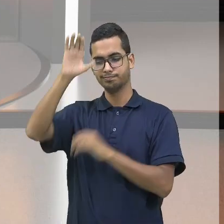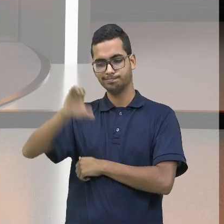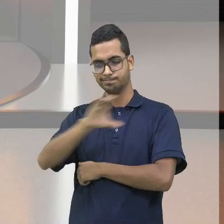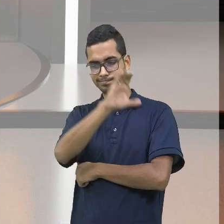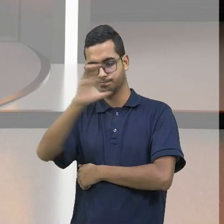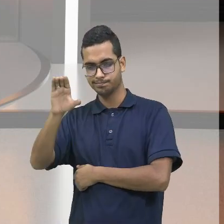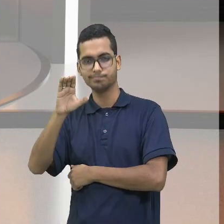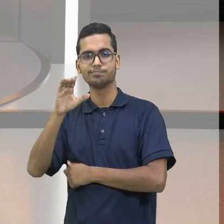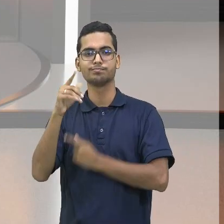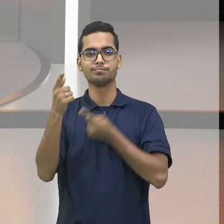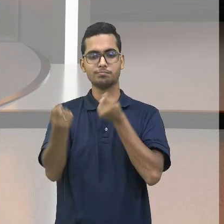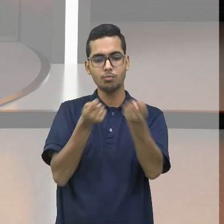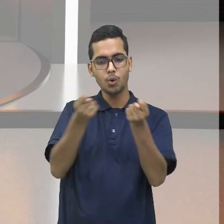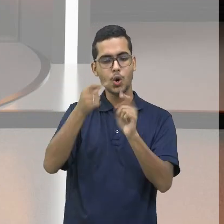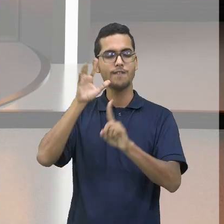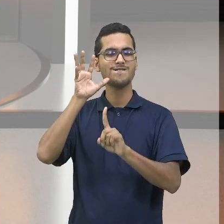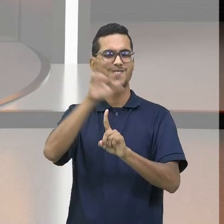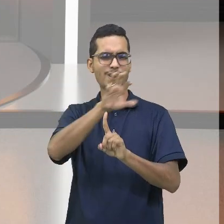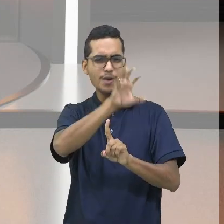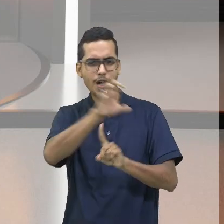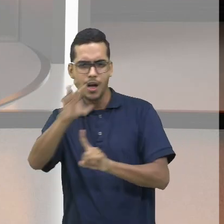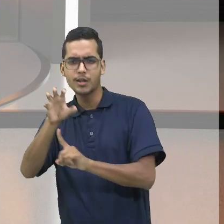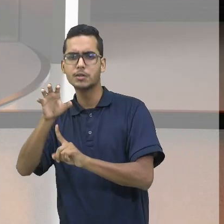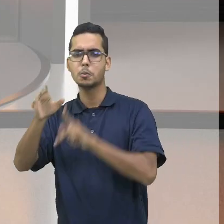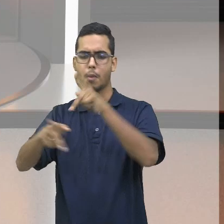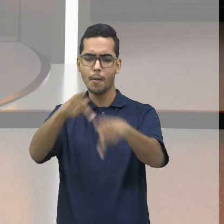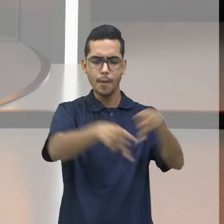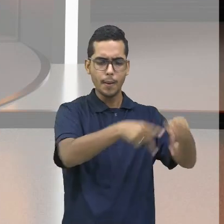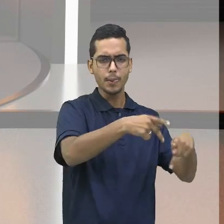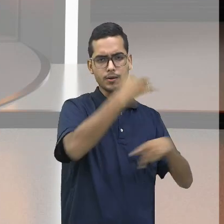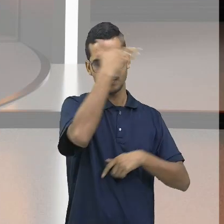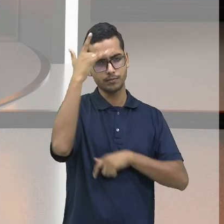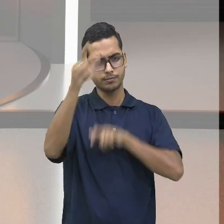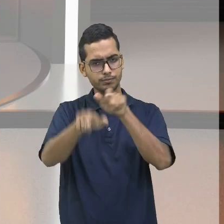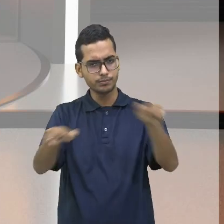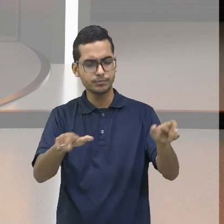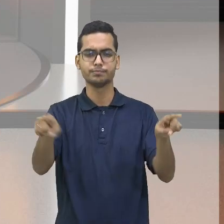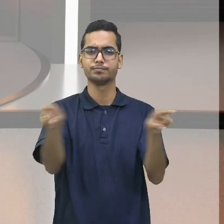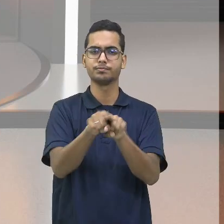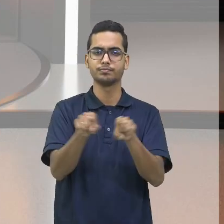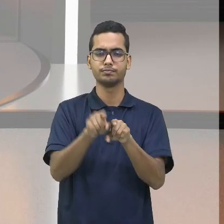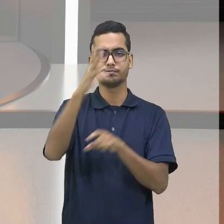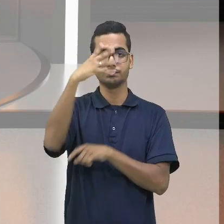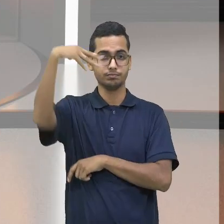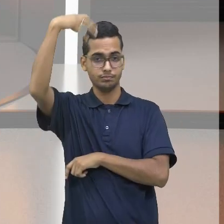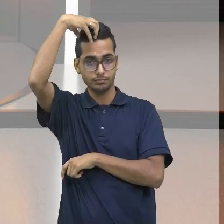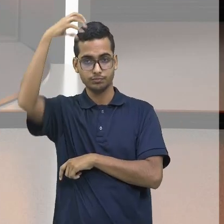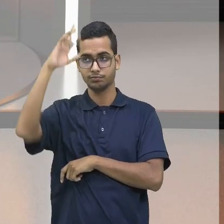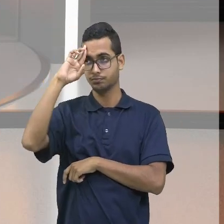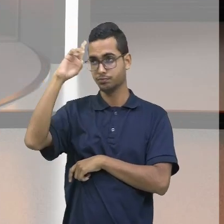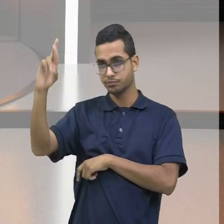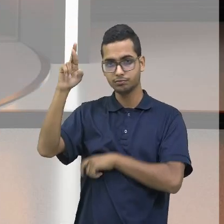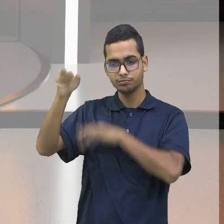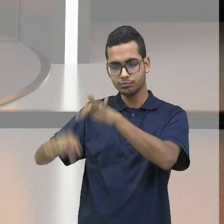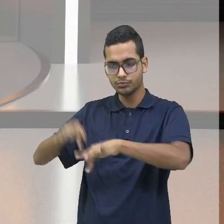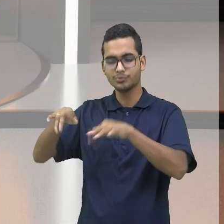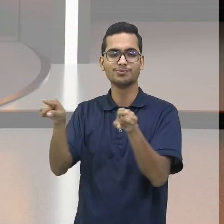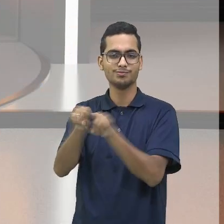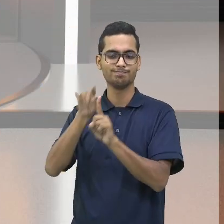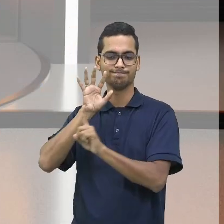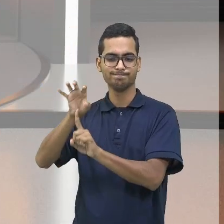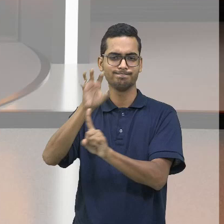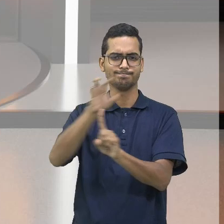né, influenciadora das pessoas e desses reinos, tá? E dentro desse processo